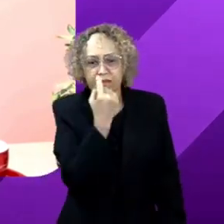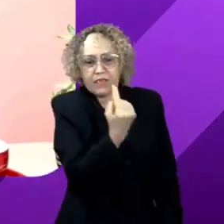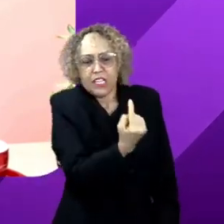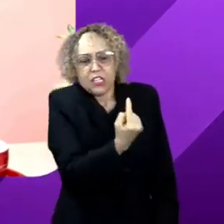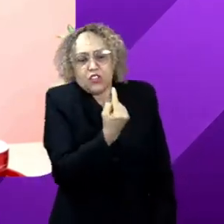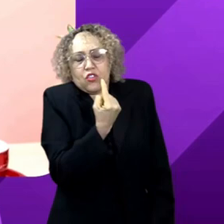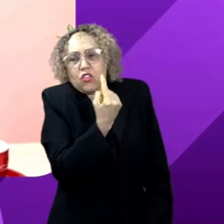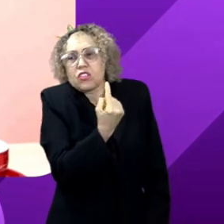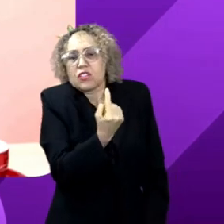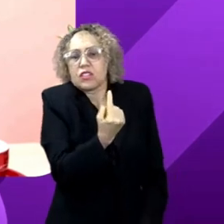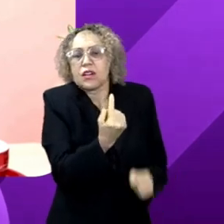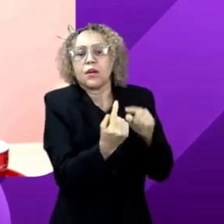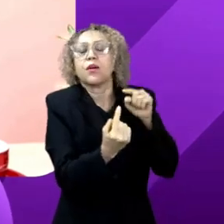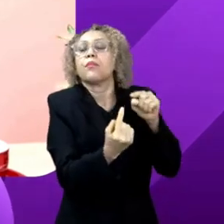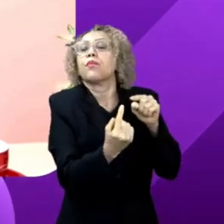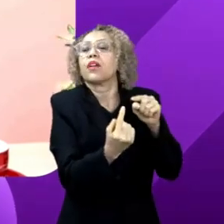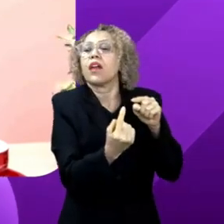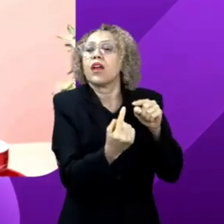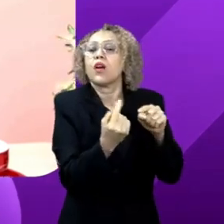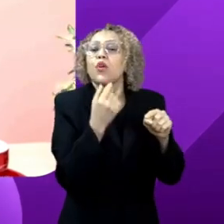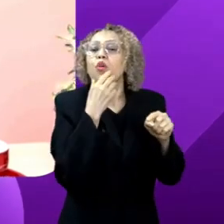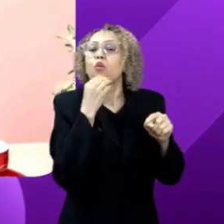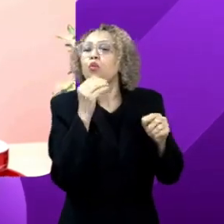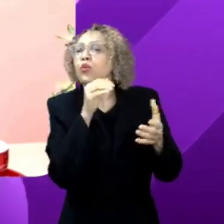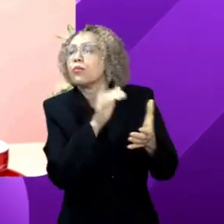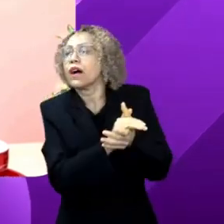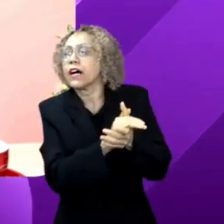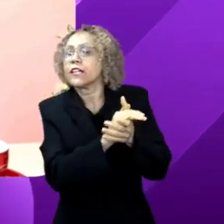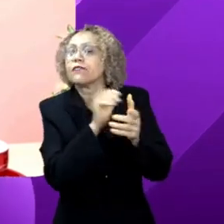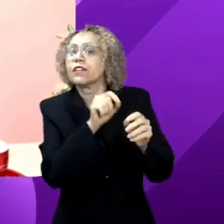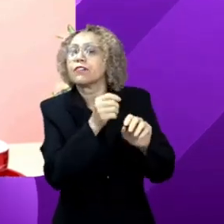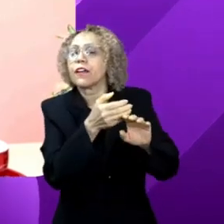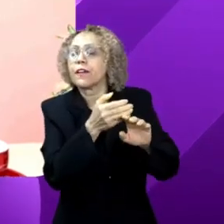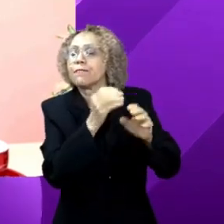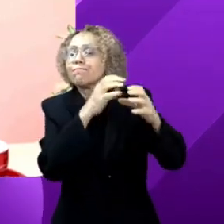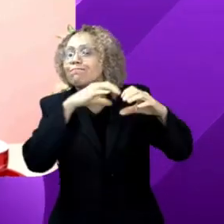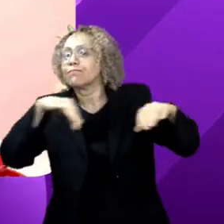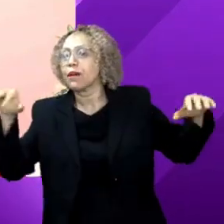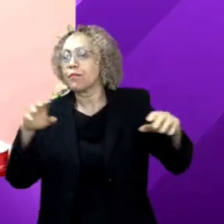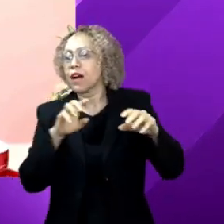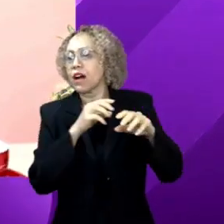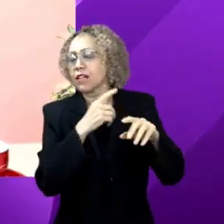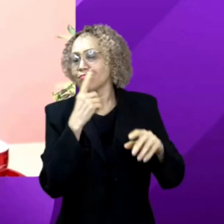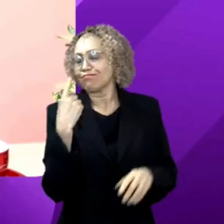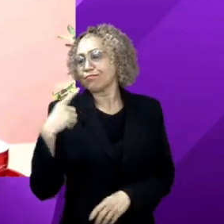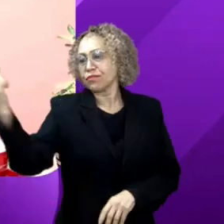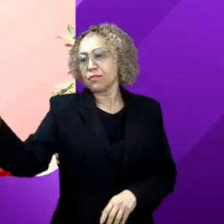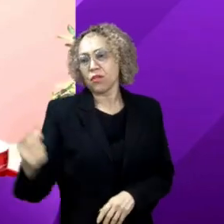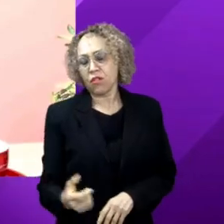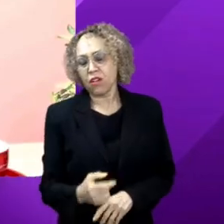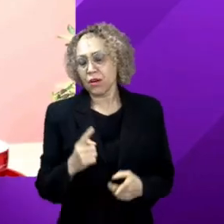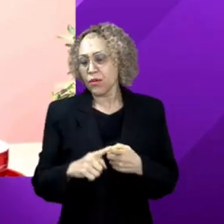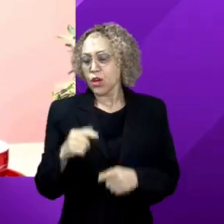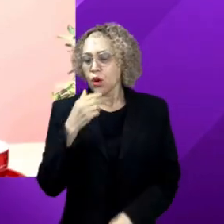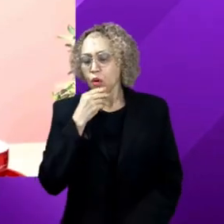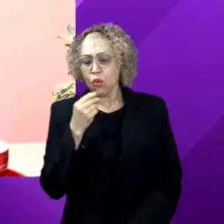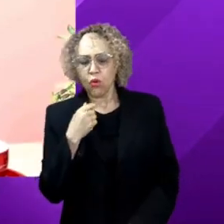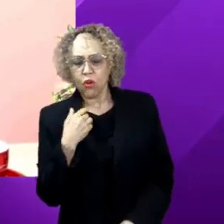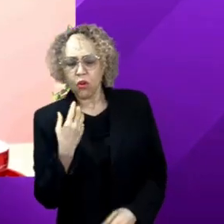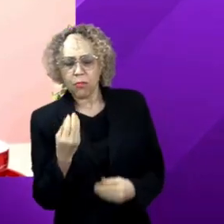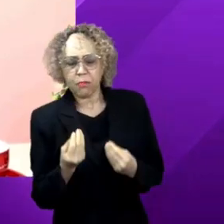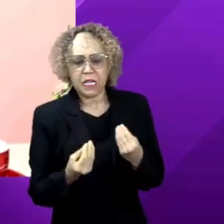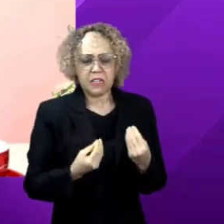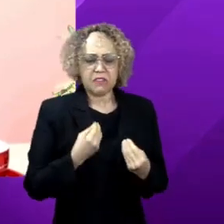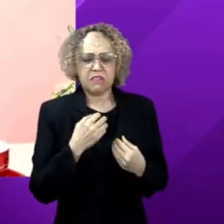companheiros não consigam lidar com essa diferença, né, com as crianças, com a deficiência das crianças, e essas mulheres